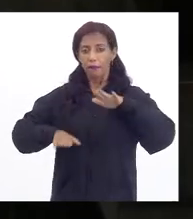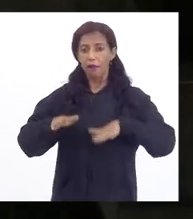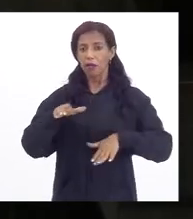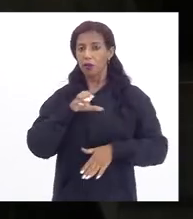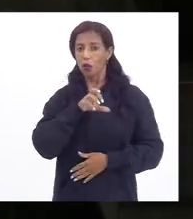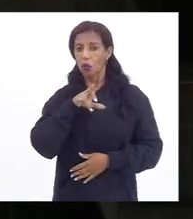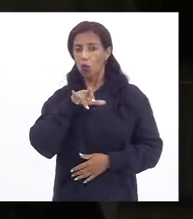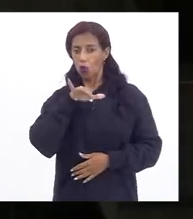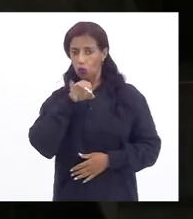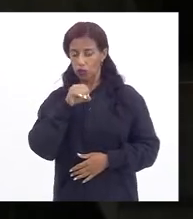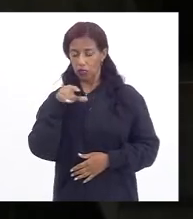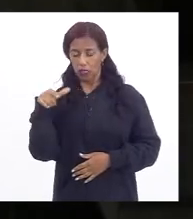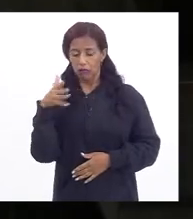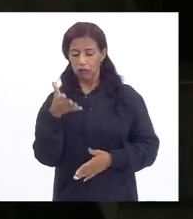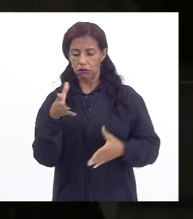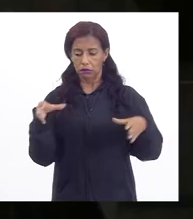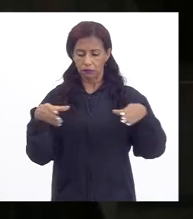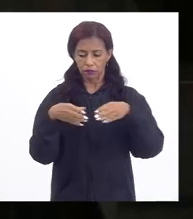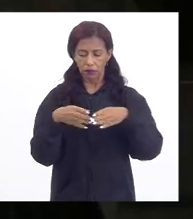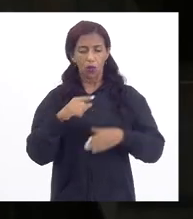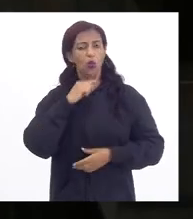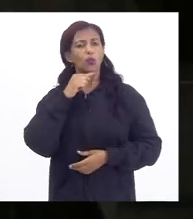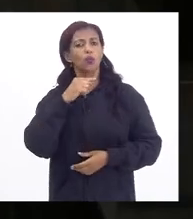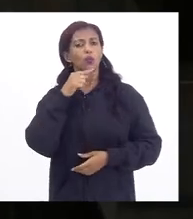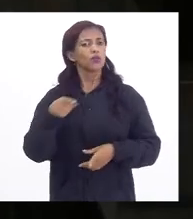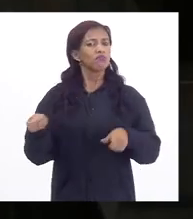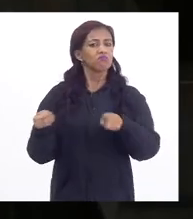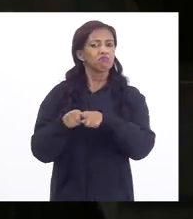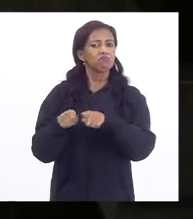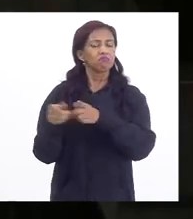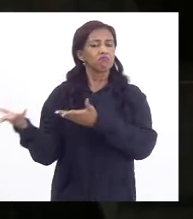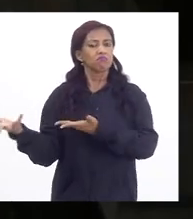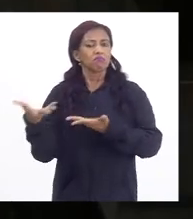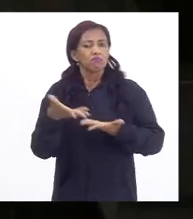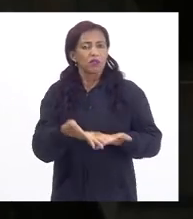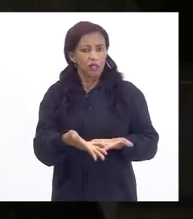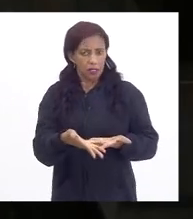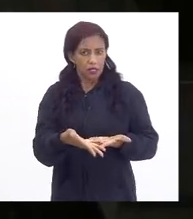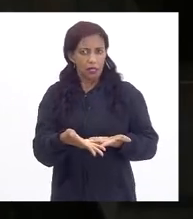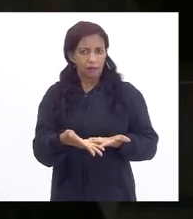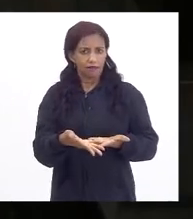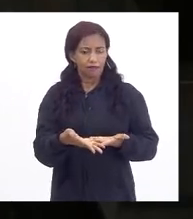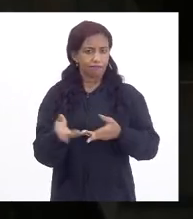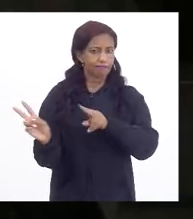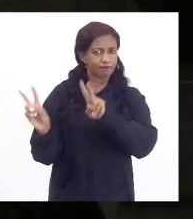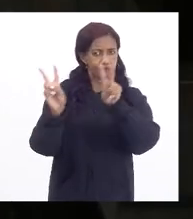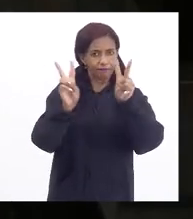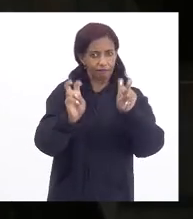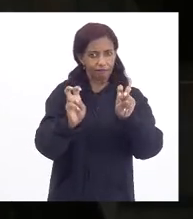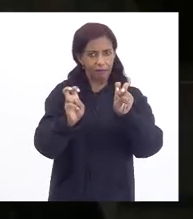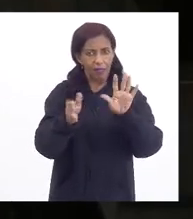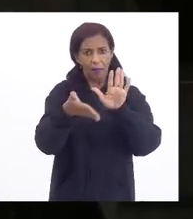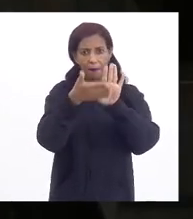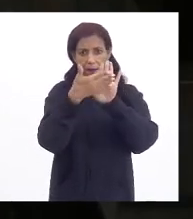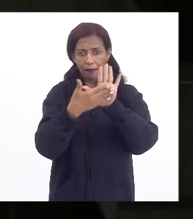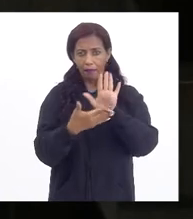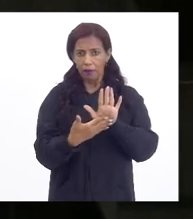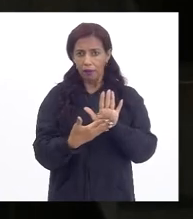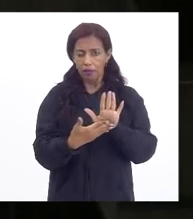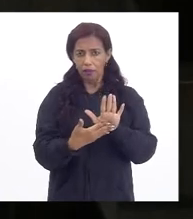conselho consultivo, não adianta também trazer para o conselho consultivo pautas que já